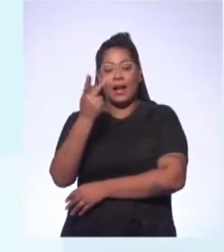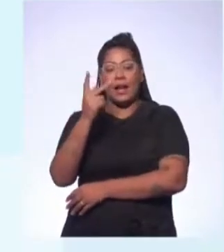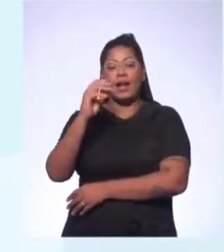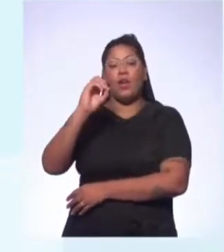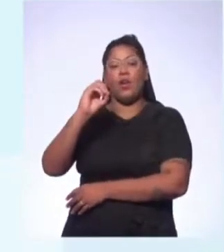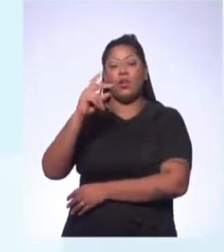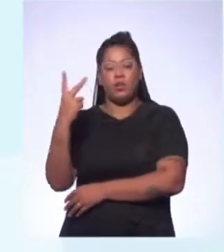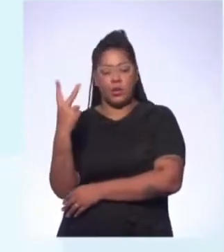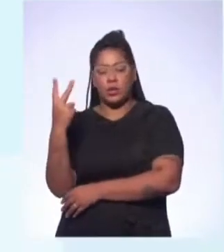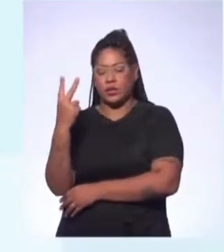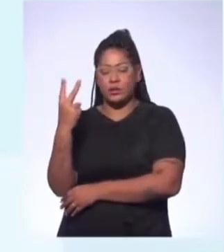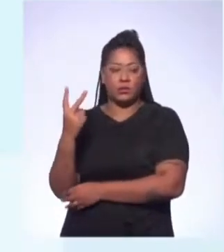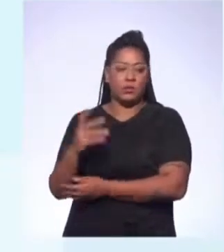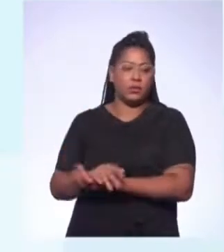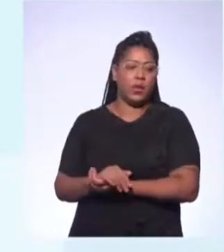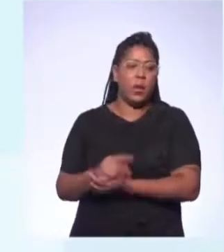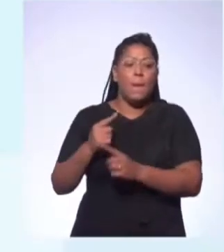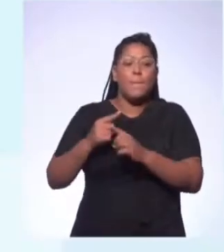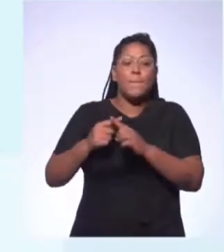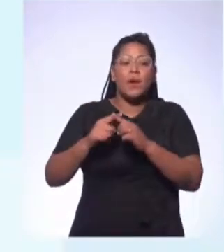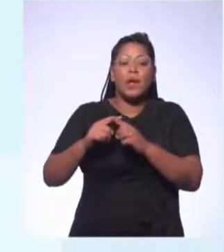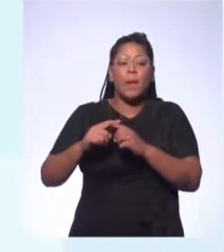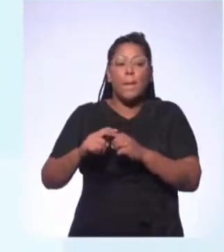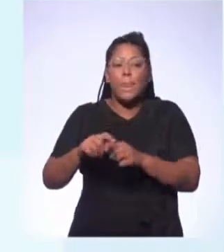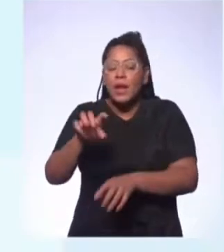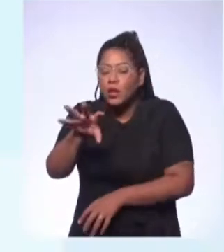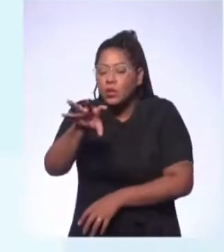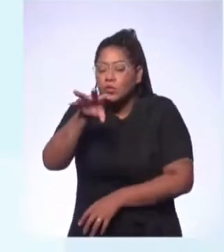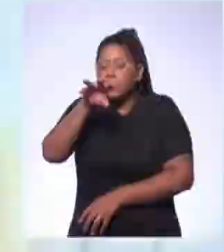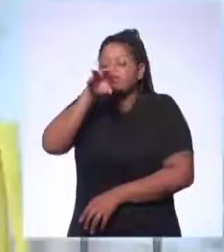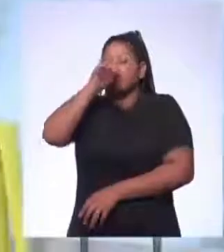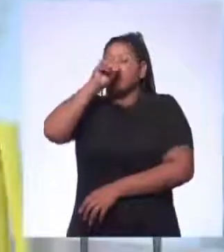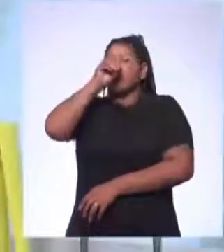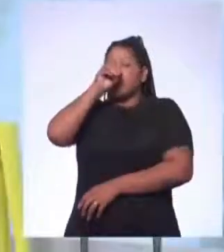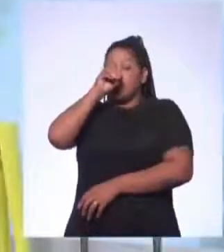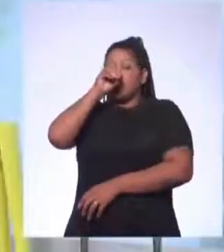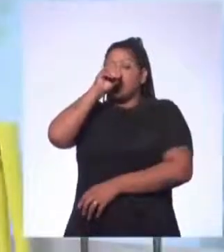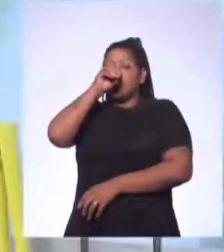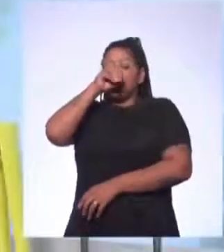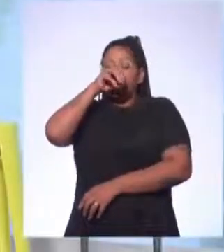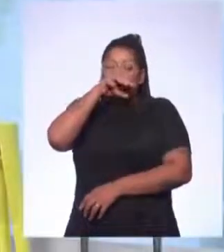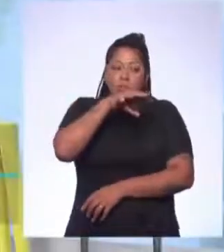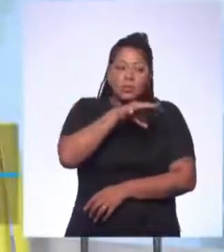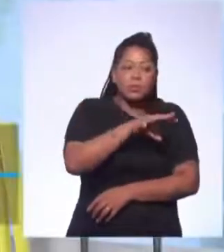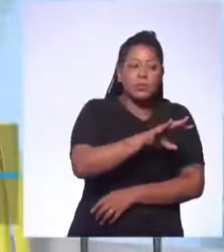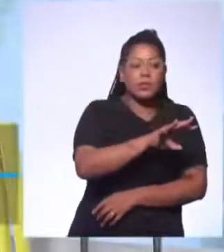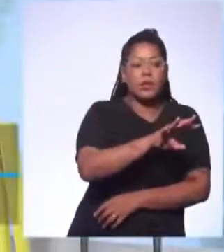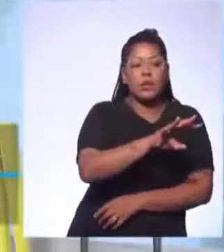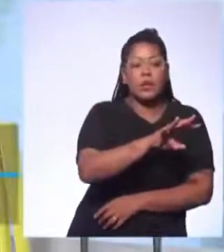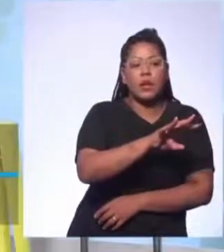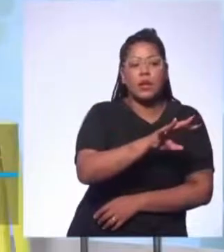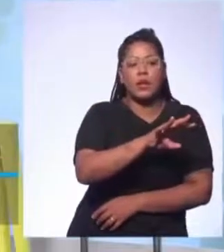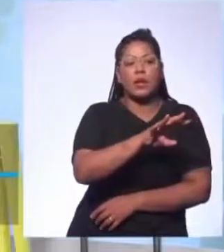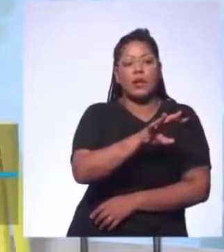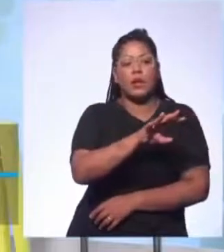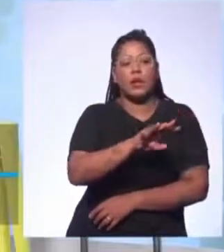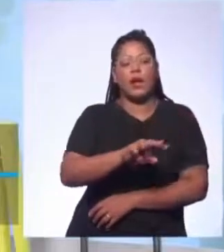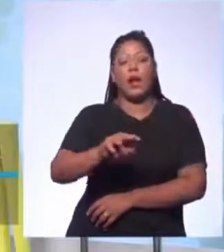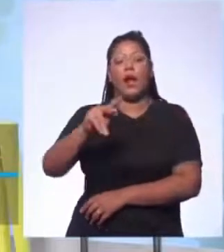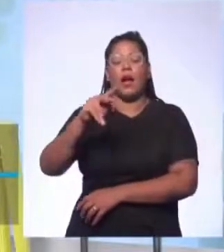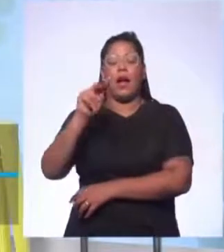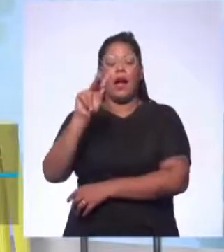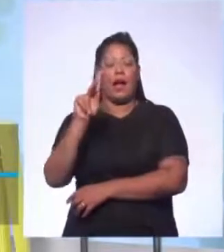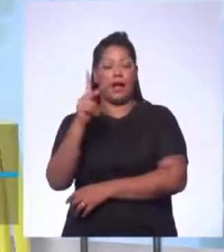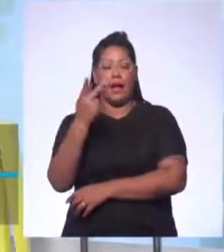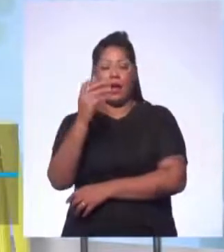fotossíntese, porque eles absorvem o gás oxigênio e eliminam o gás carbônico para a atmosfera. Portanto,